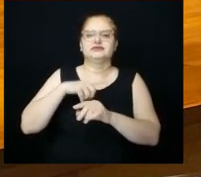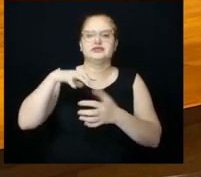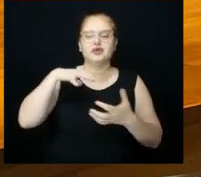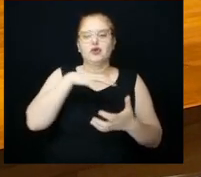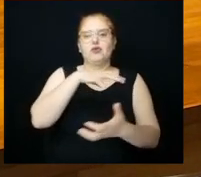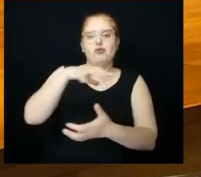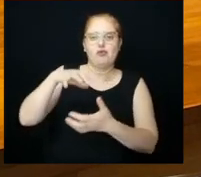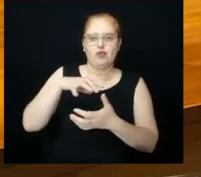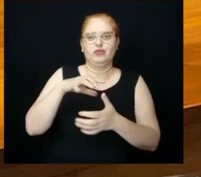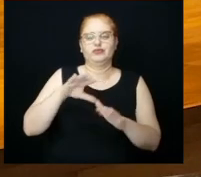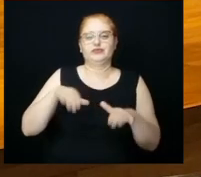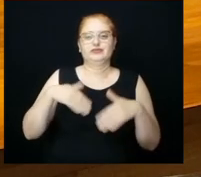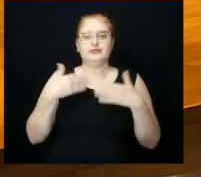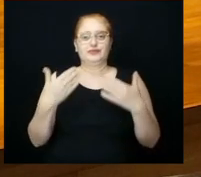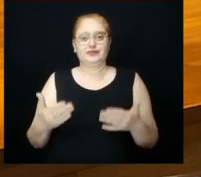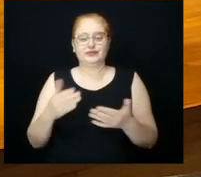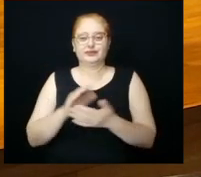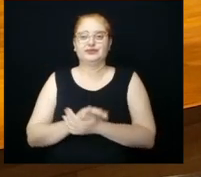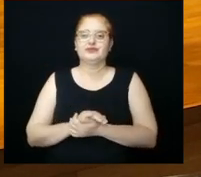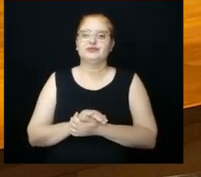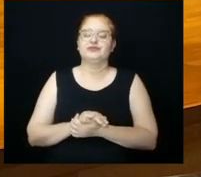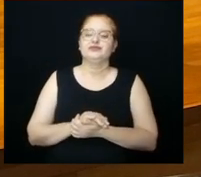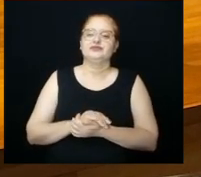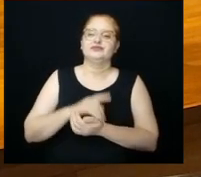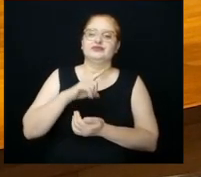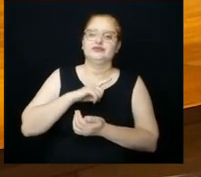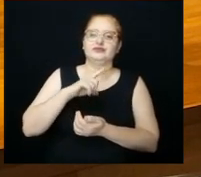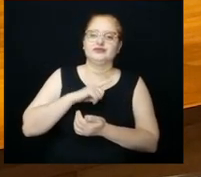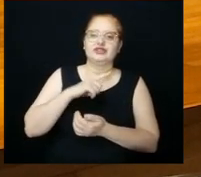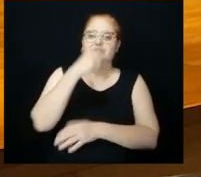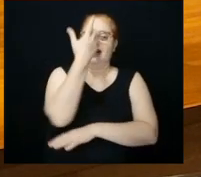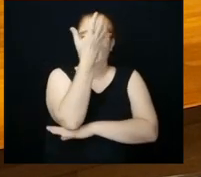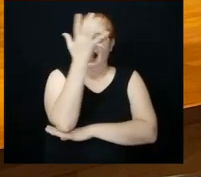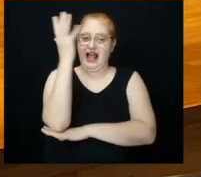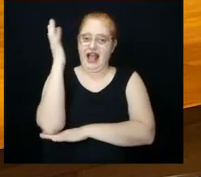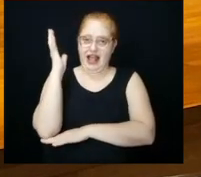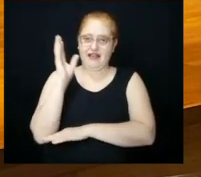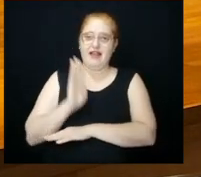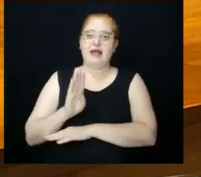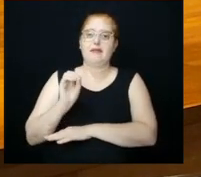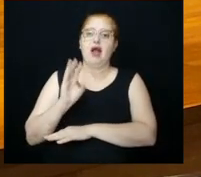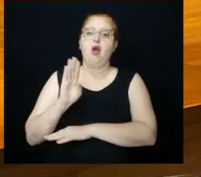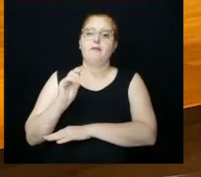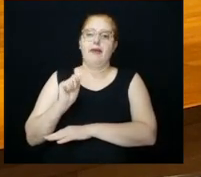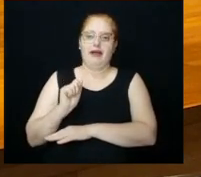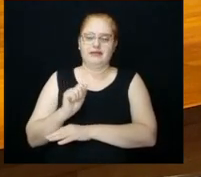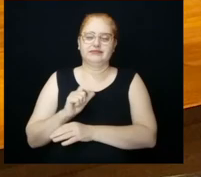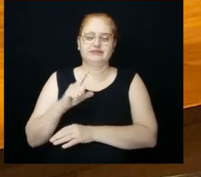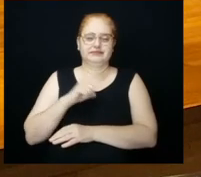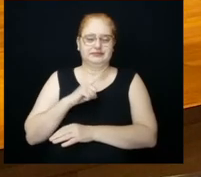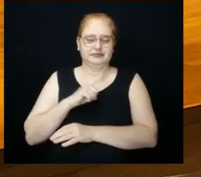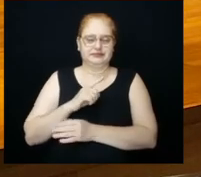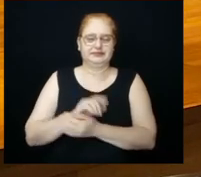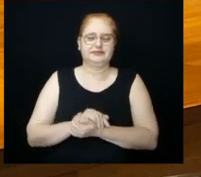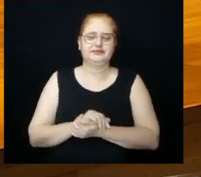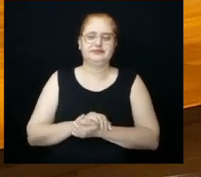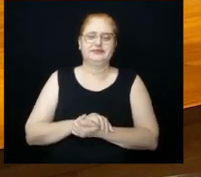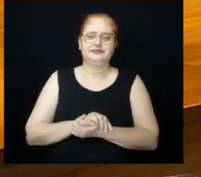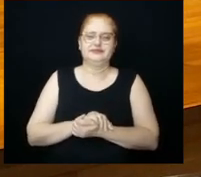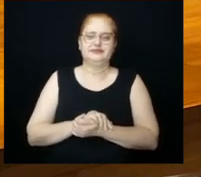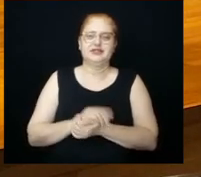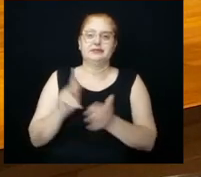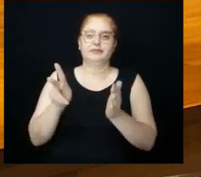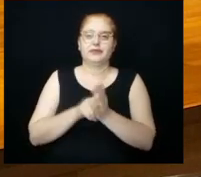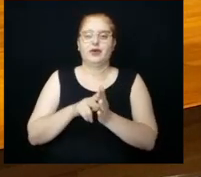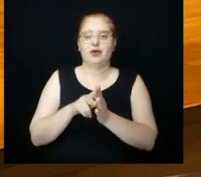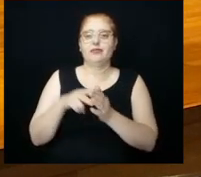Só um parênteses, embondeiro é uma árvore muito grande, seria o baobá. É a mesma coisa que o baobá. É típico,